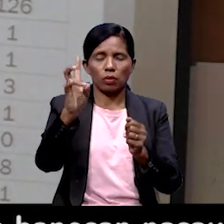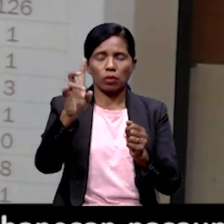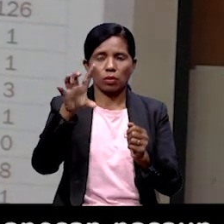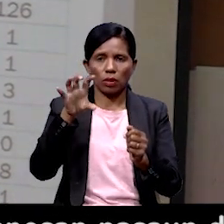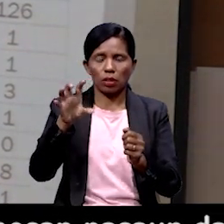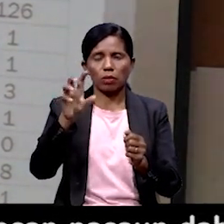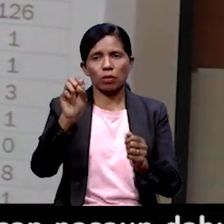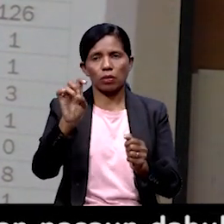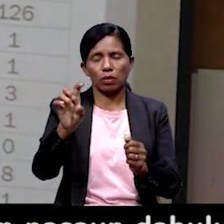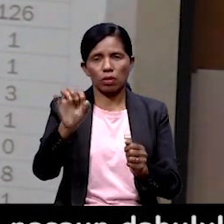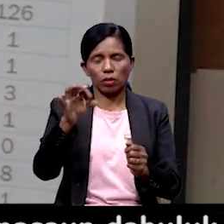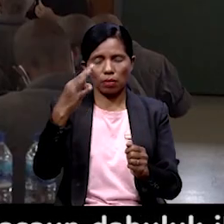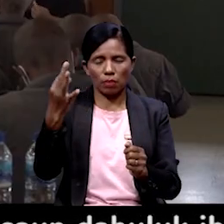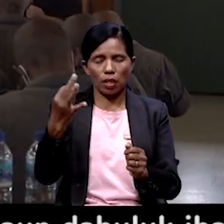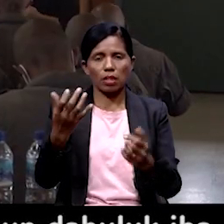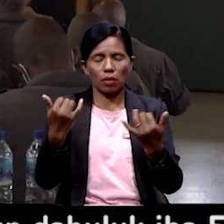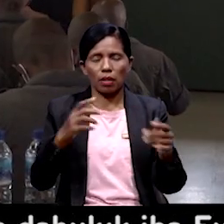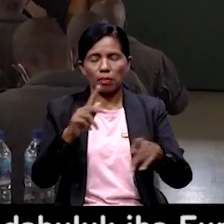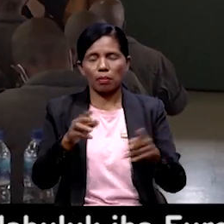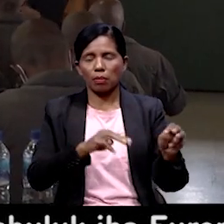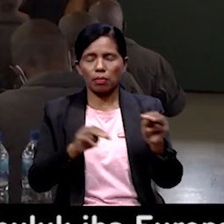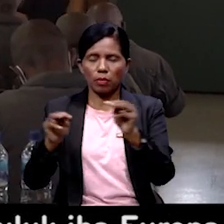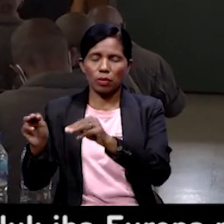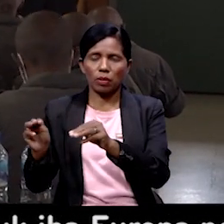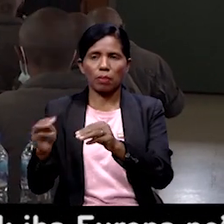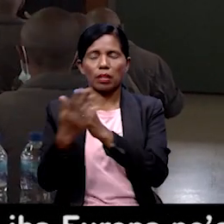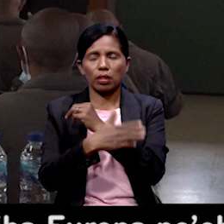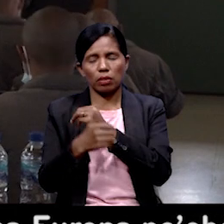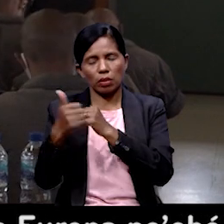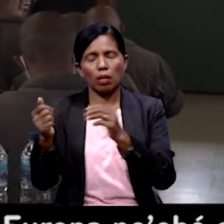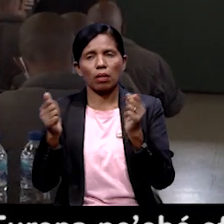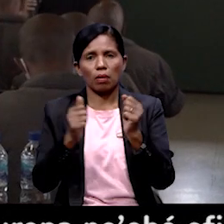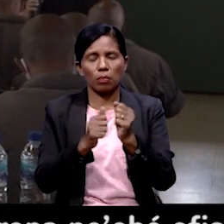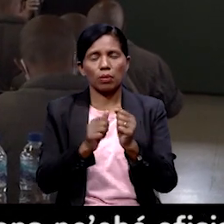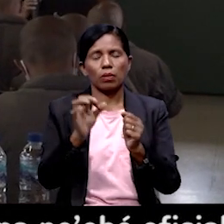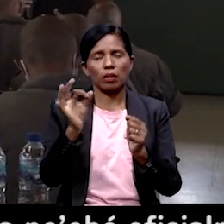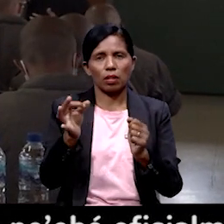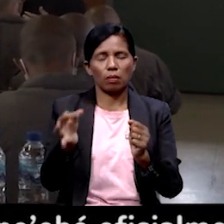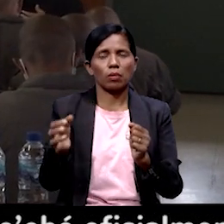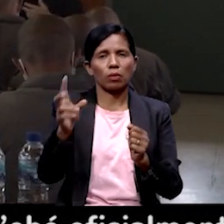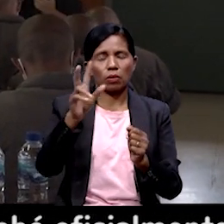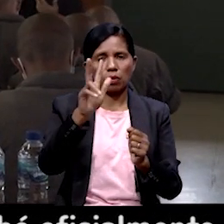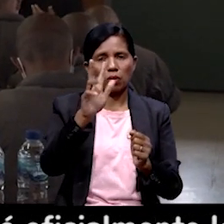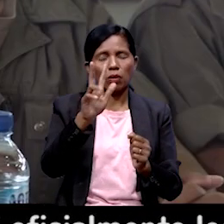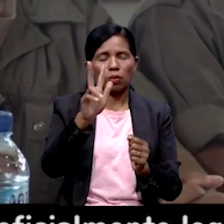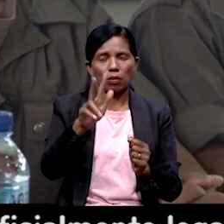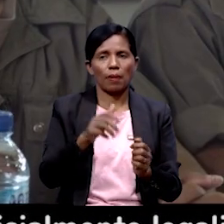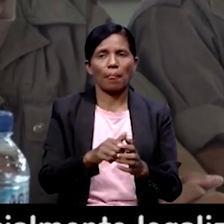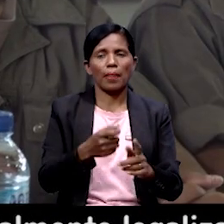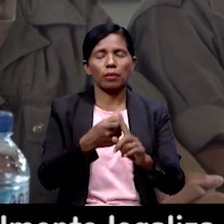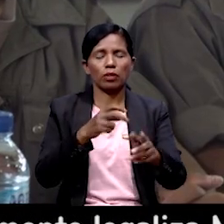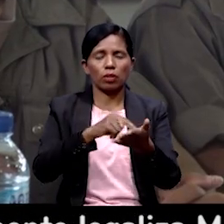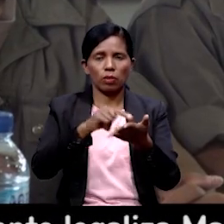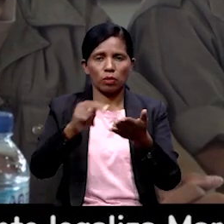kuantu siranebe transfer barai liur hamutuk tol nulu resin ruang. Dadus ministeriu Saudi ne emos hatudu kata husi numero